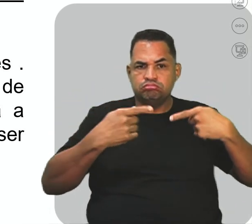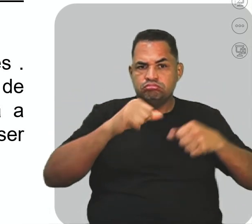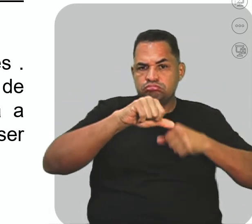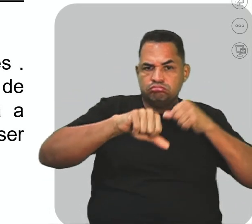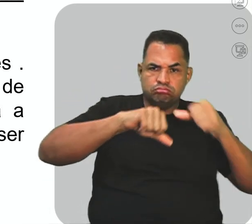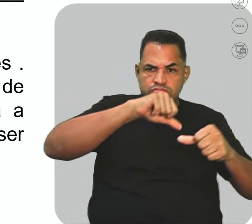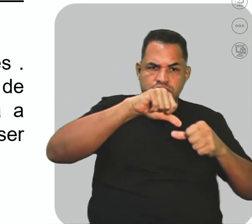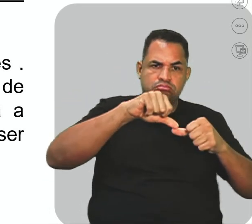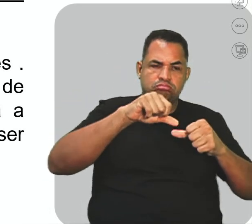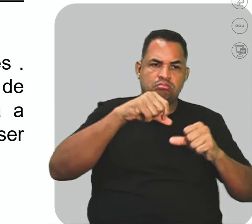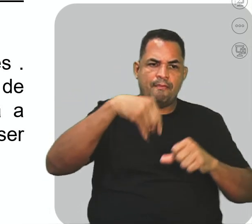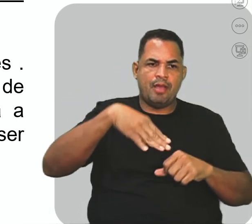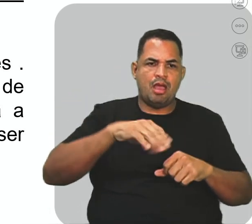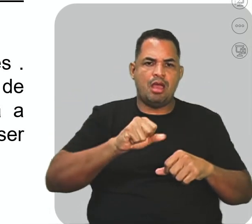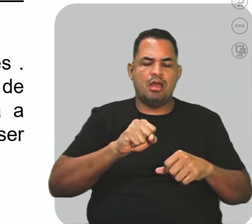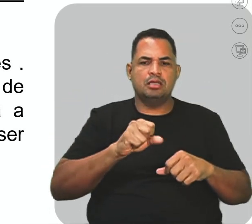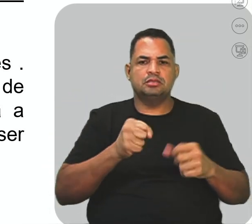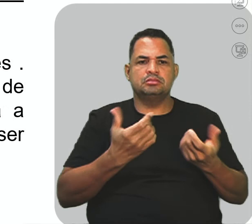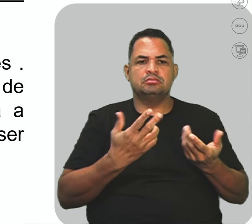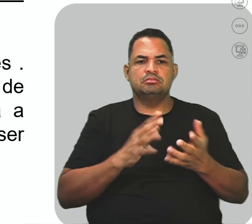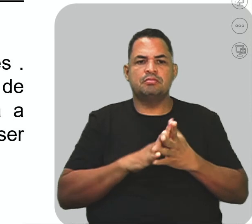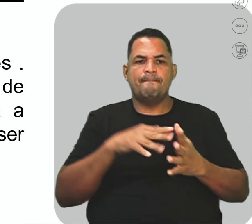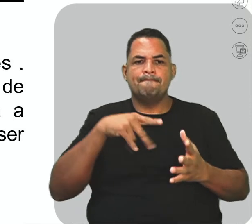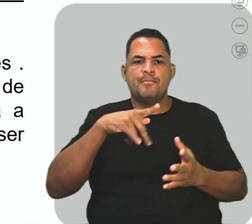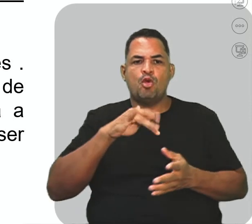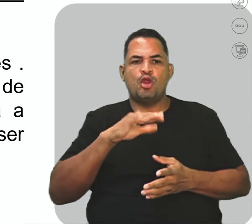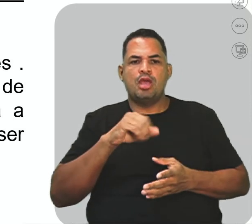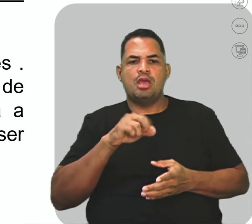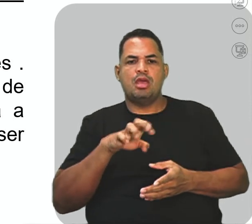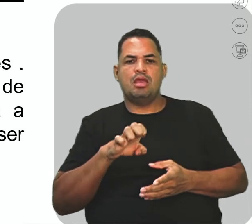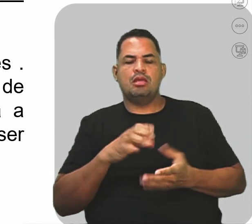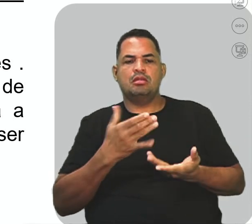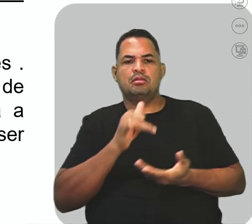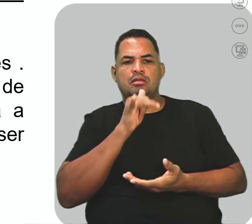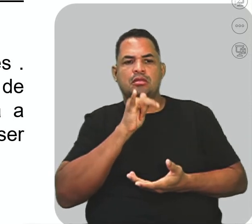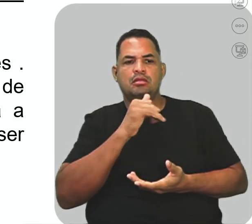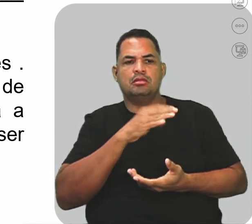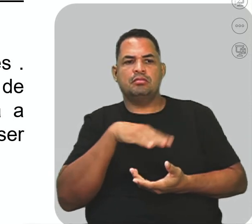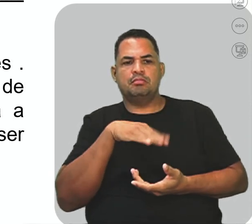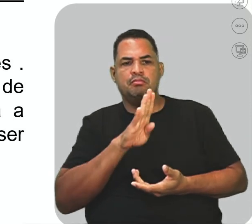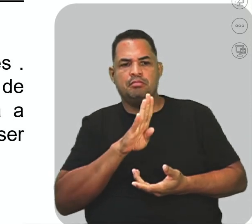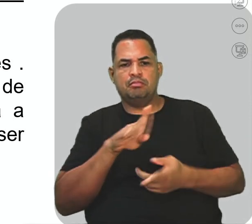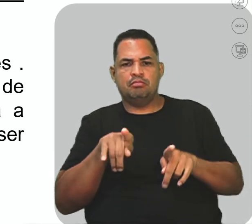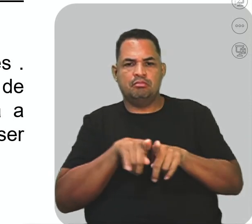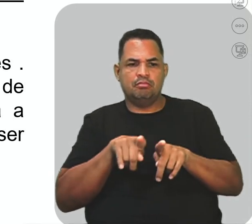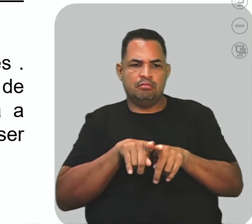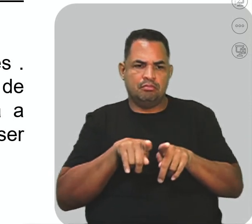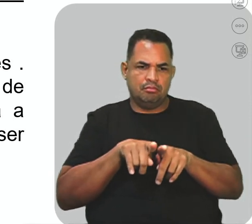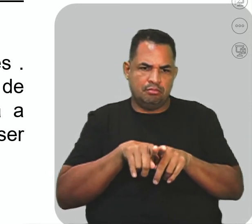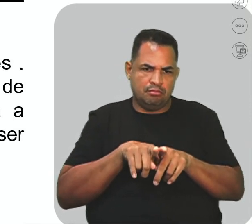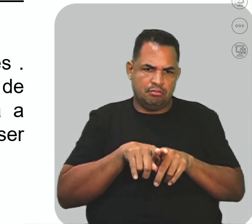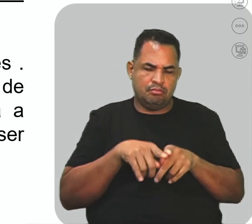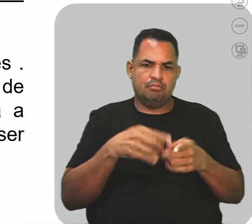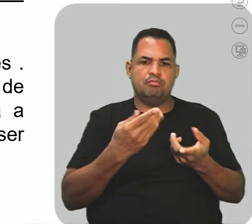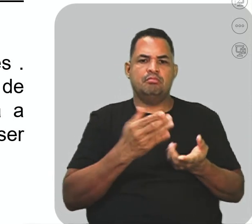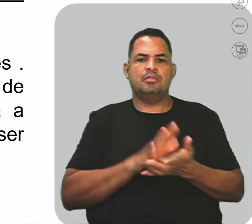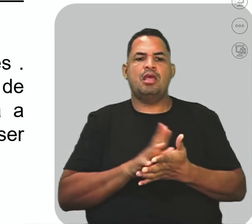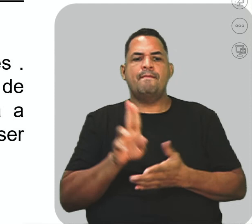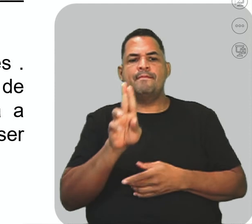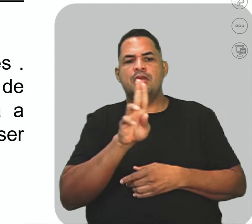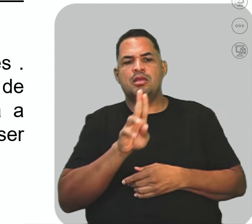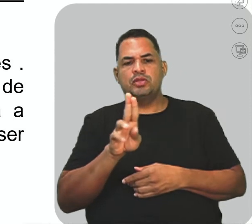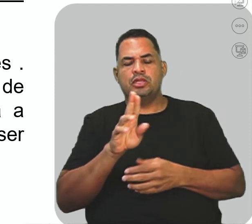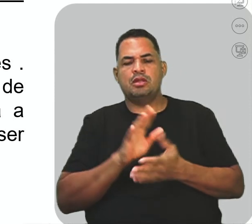substituída pela conjunção porém. No exemplo B, que também foi utilizada a conjunção mais,